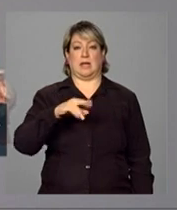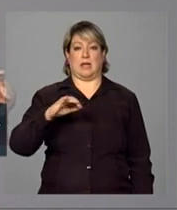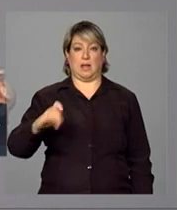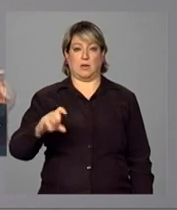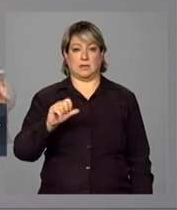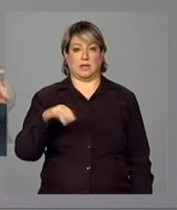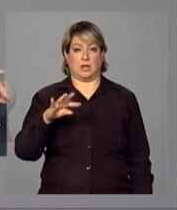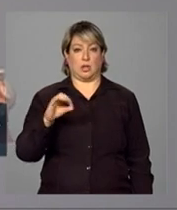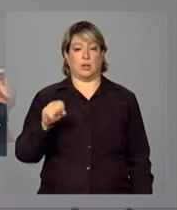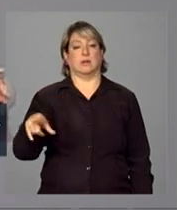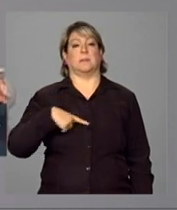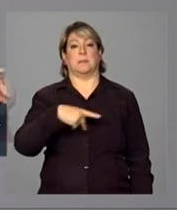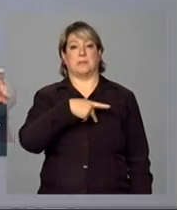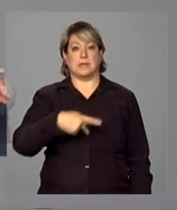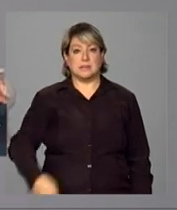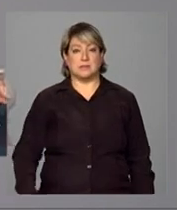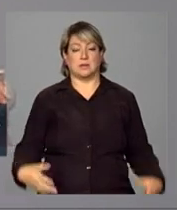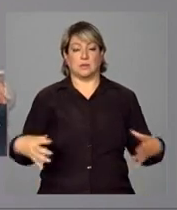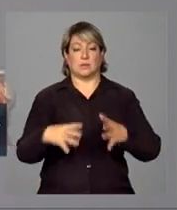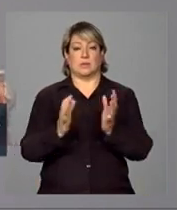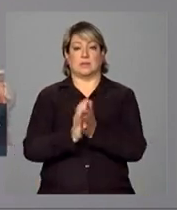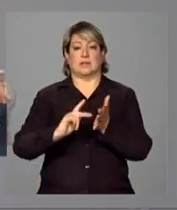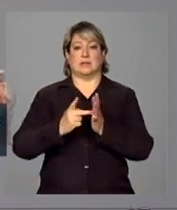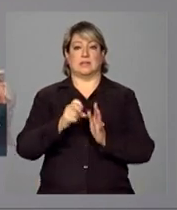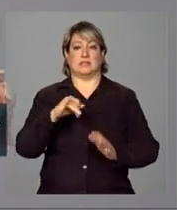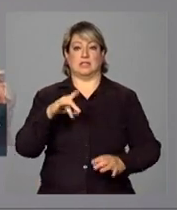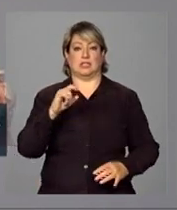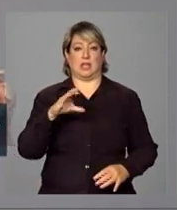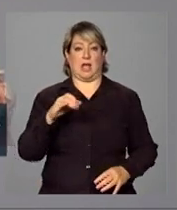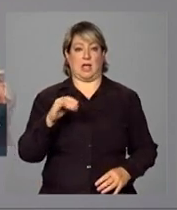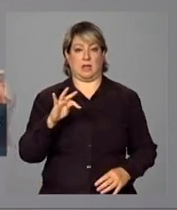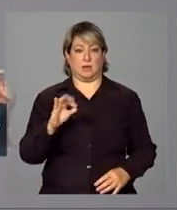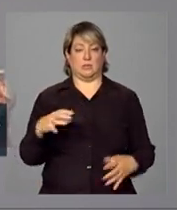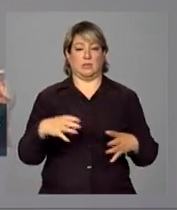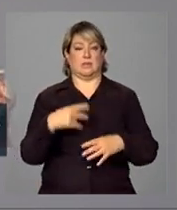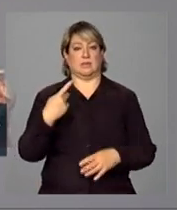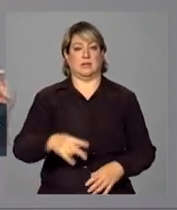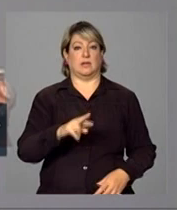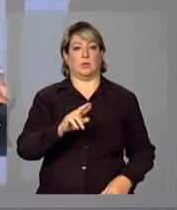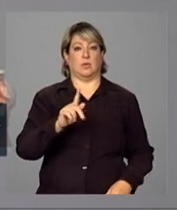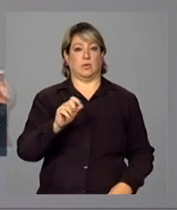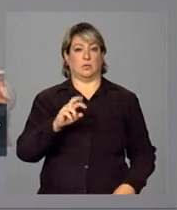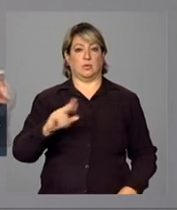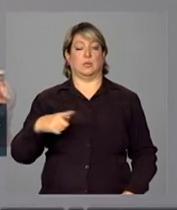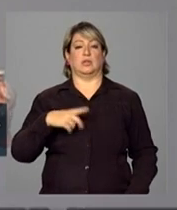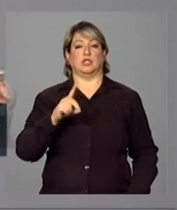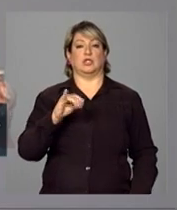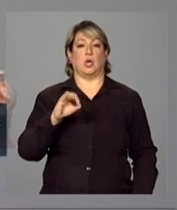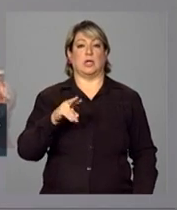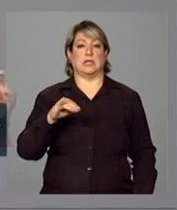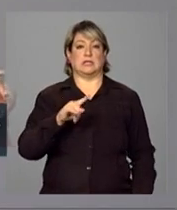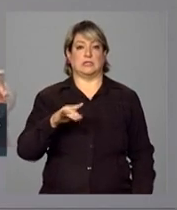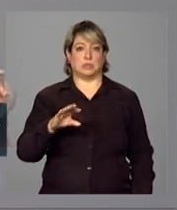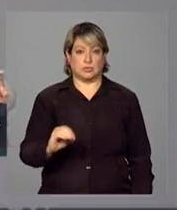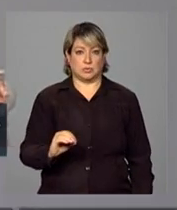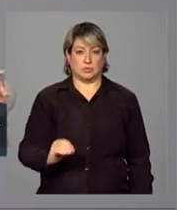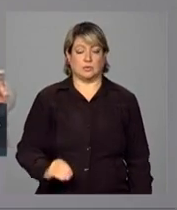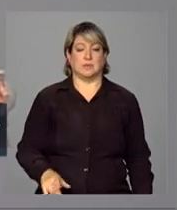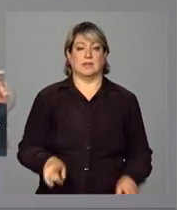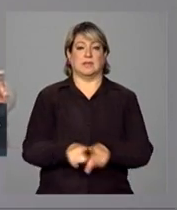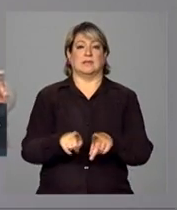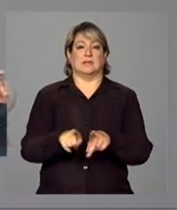o presidente da Força Sindical no Rio Grande do Sul, Dionísio Mazui,